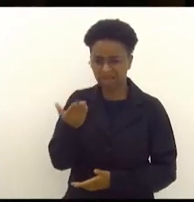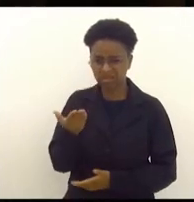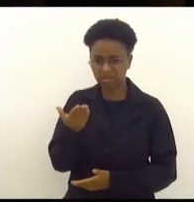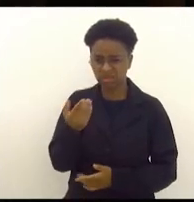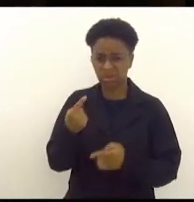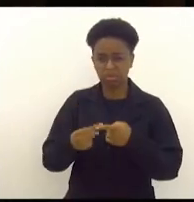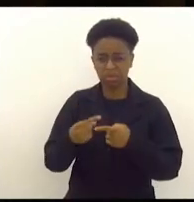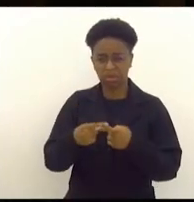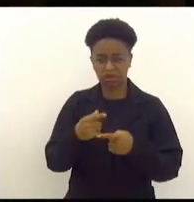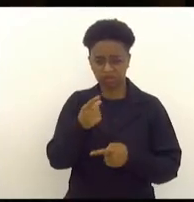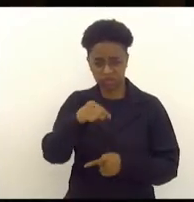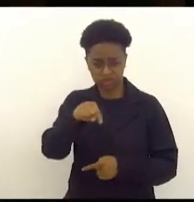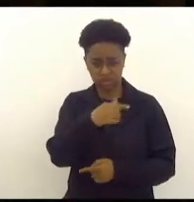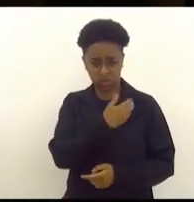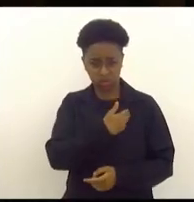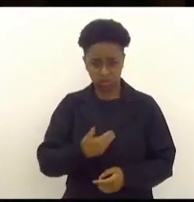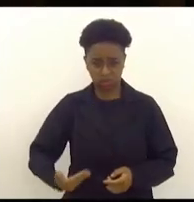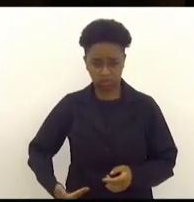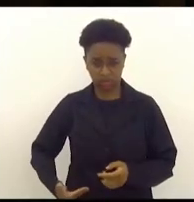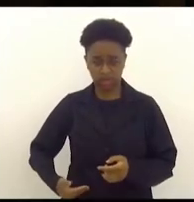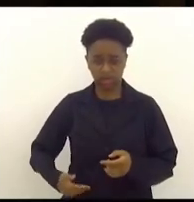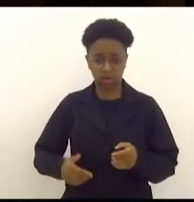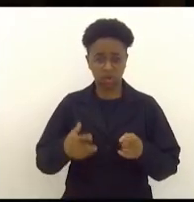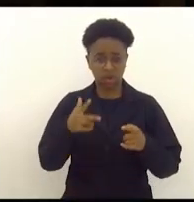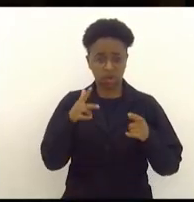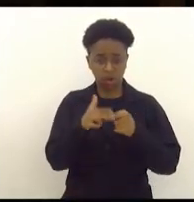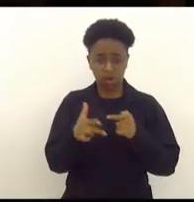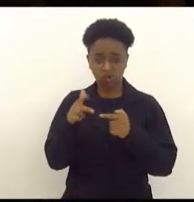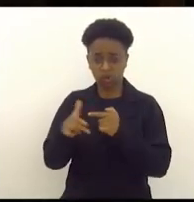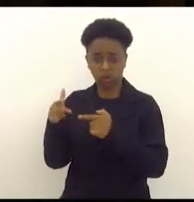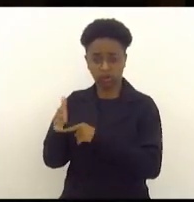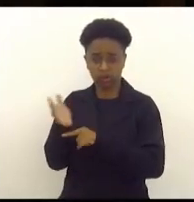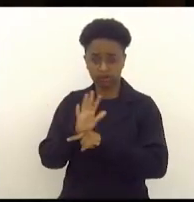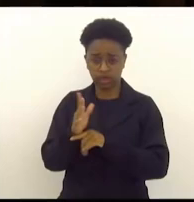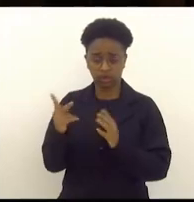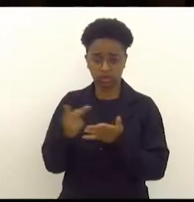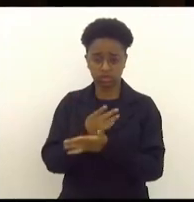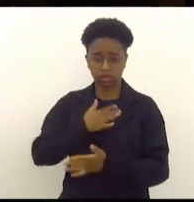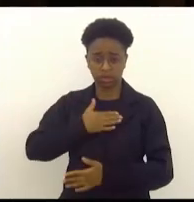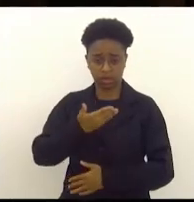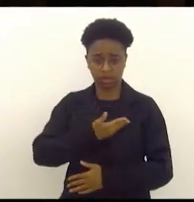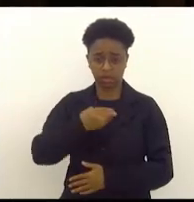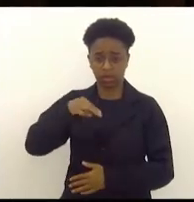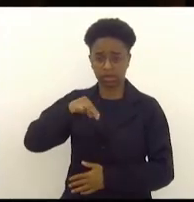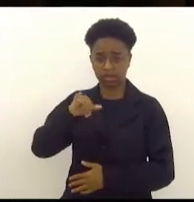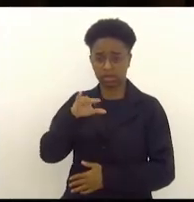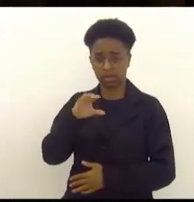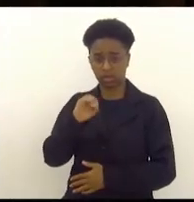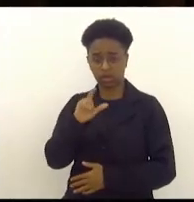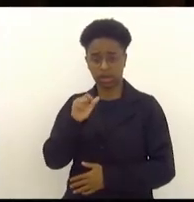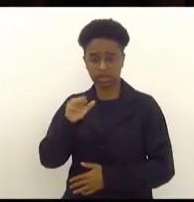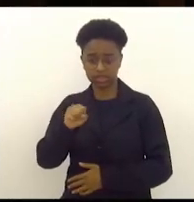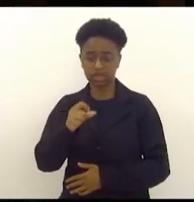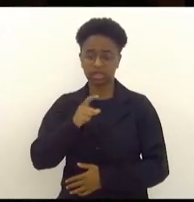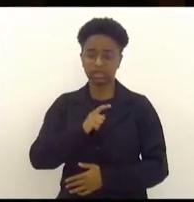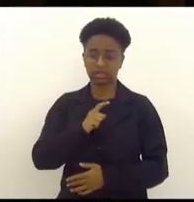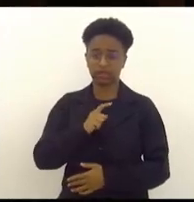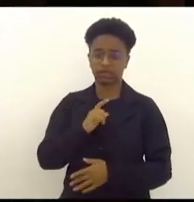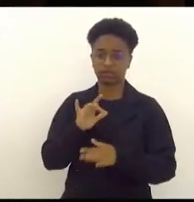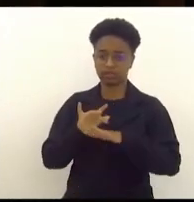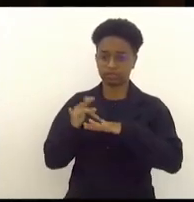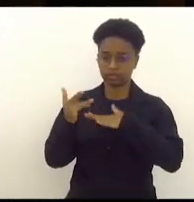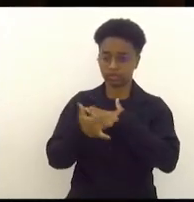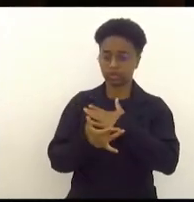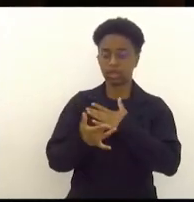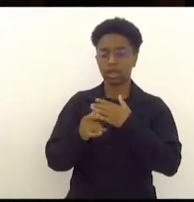que mais censura vídeo que aconteceu com meu amigo meu irmão minha referência o Nicolas Ferreira que teve seu perfil censurado já